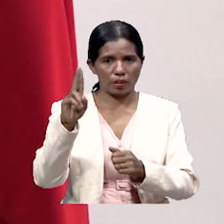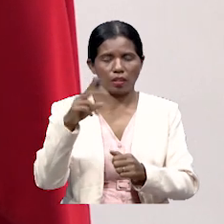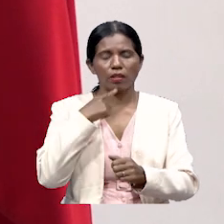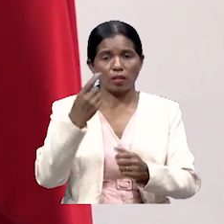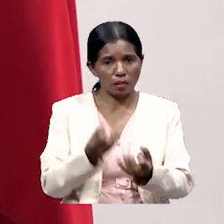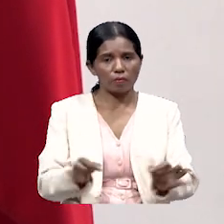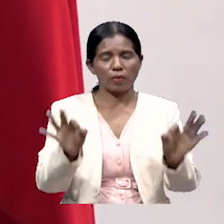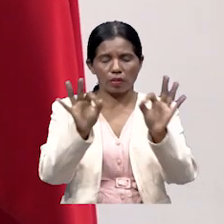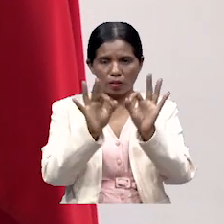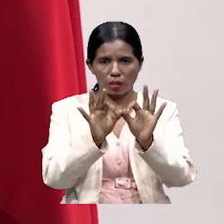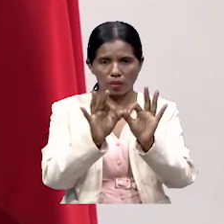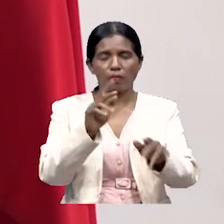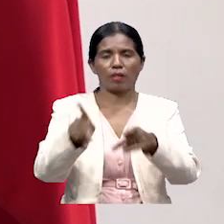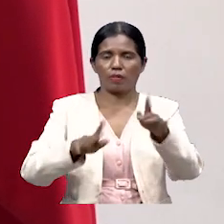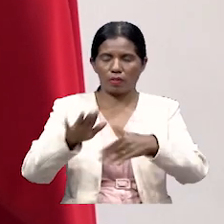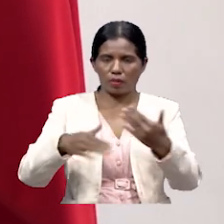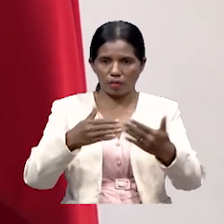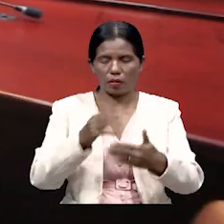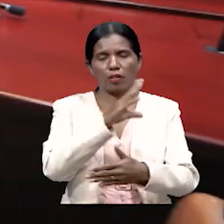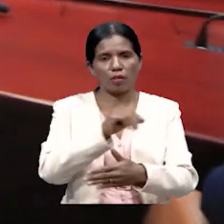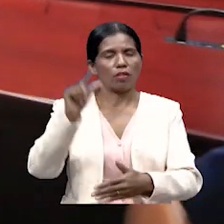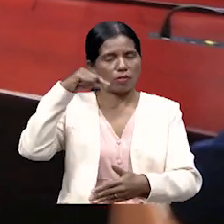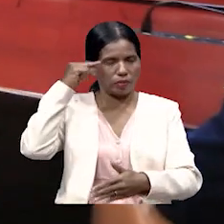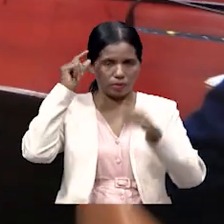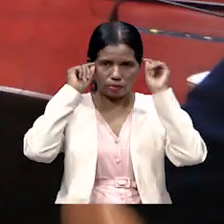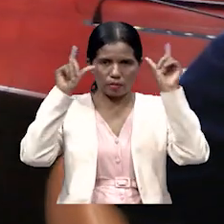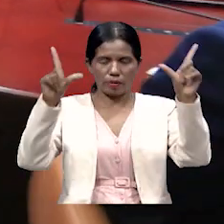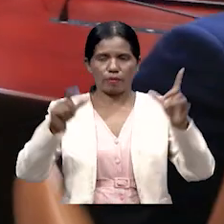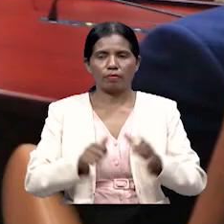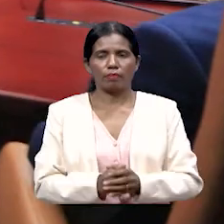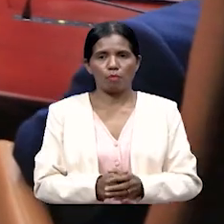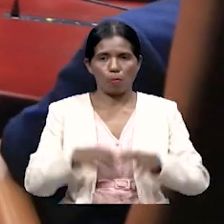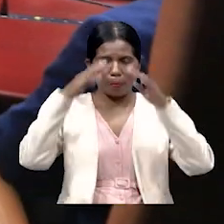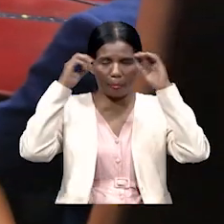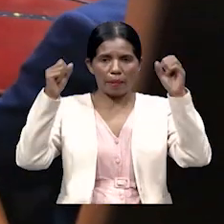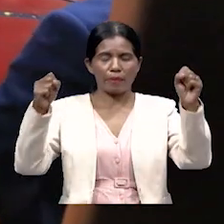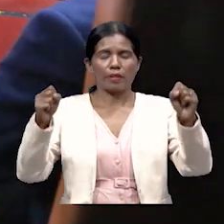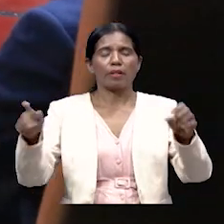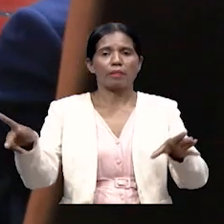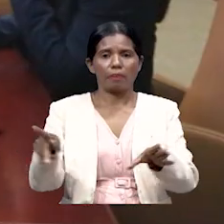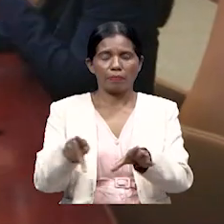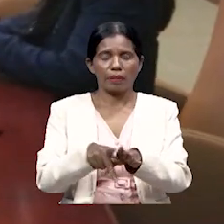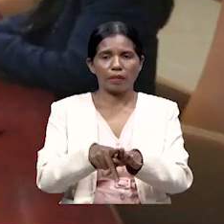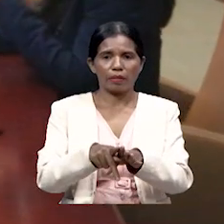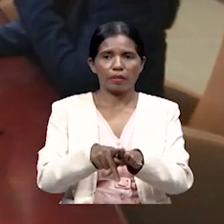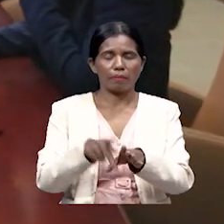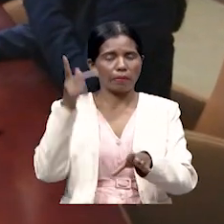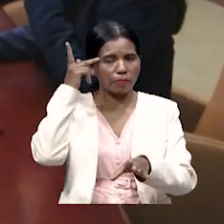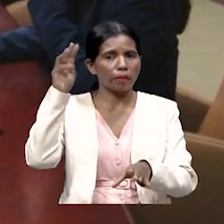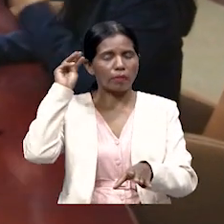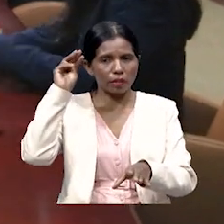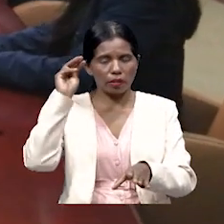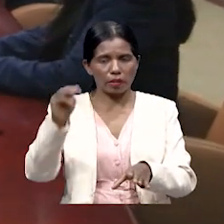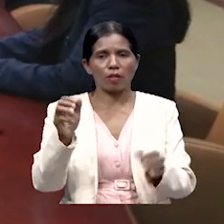é para o povo e o governo timorense enquanto presença primeiro-ministro guiné-bissau Nuno Gomes na